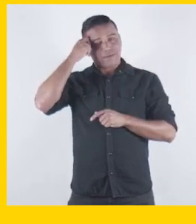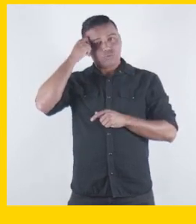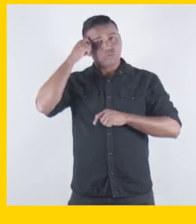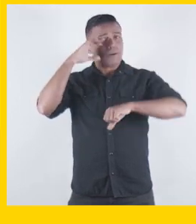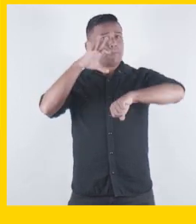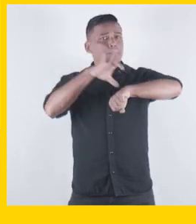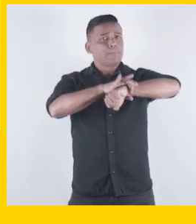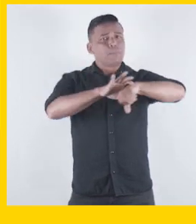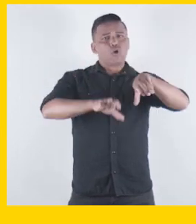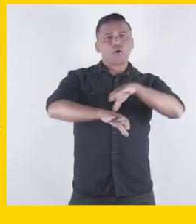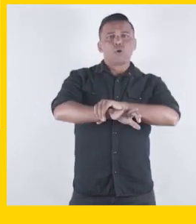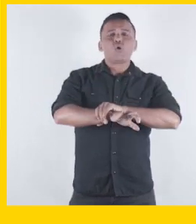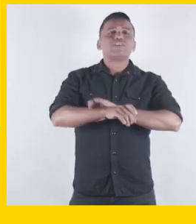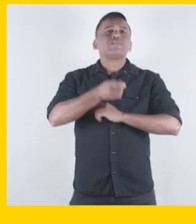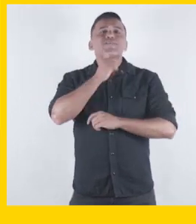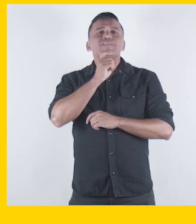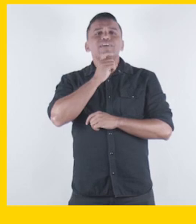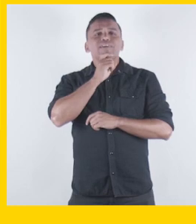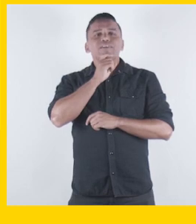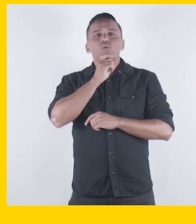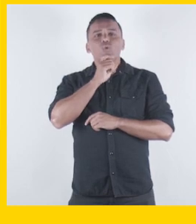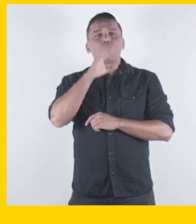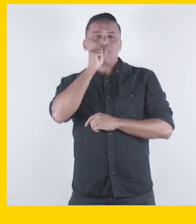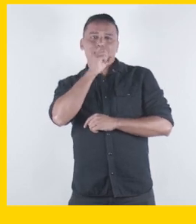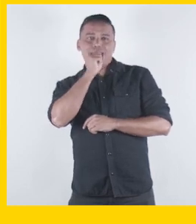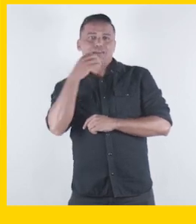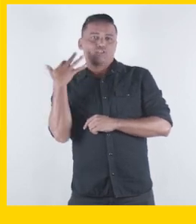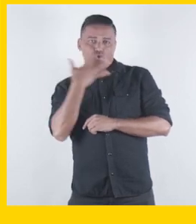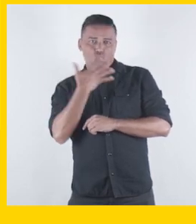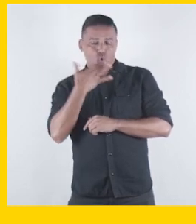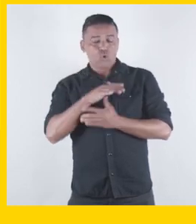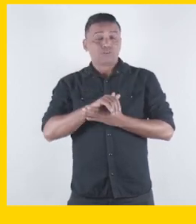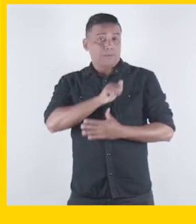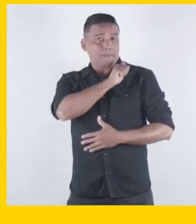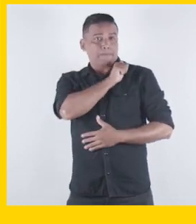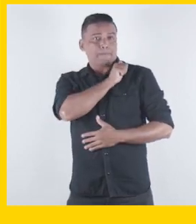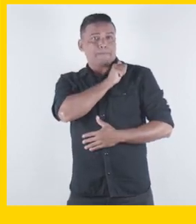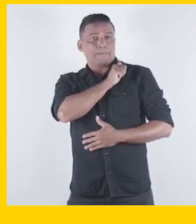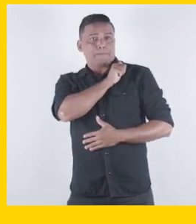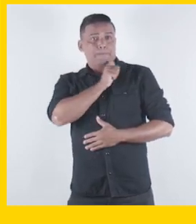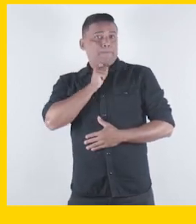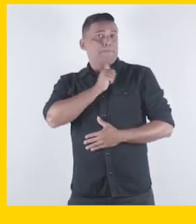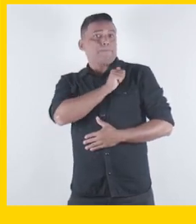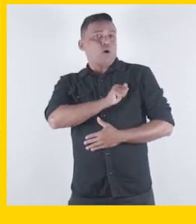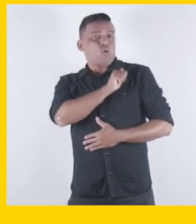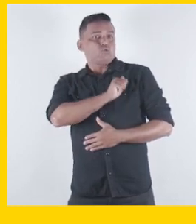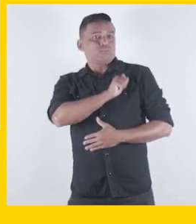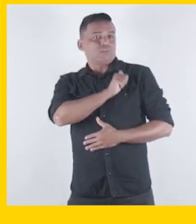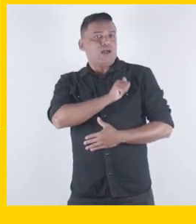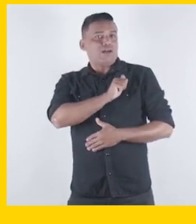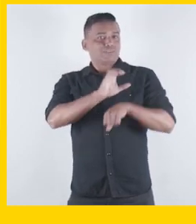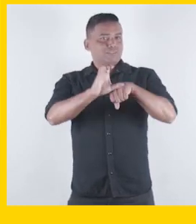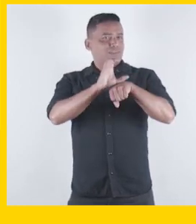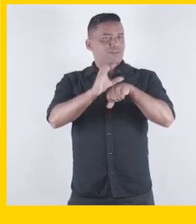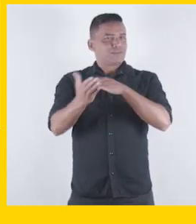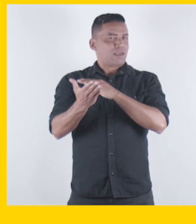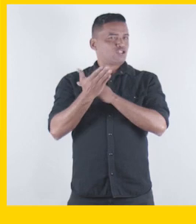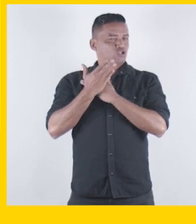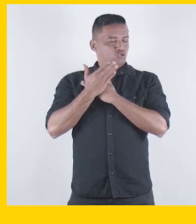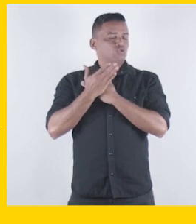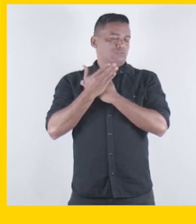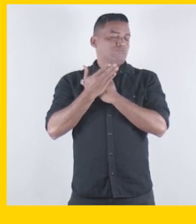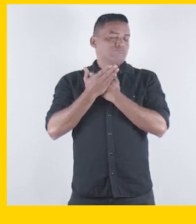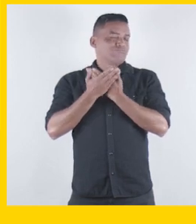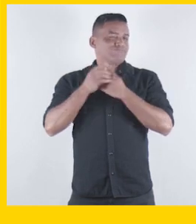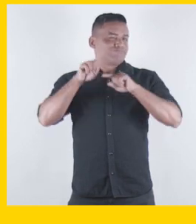frio laranja e uma bolsa cinza que me ajuda a ilustrar. Na minha mão